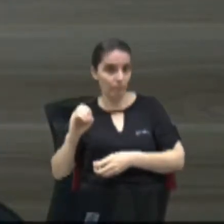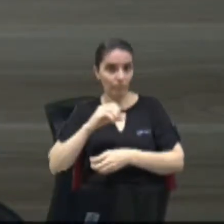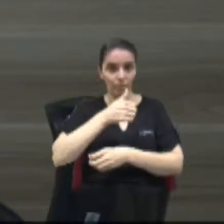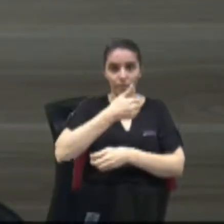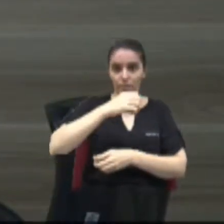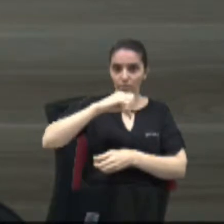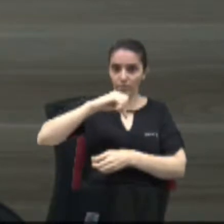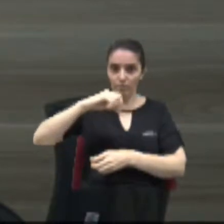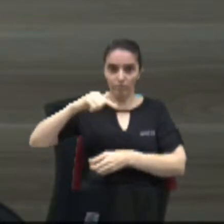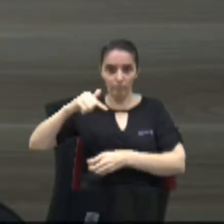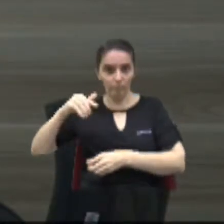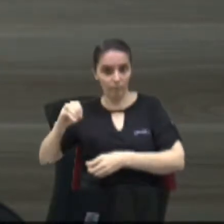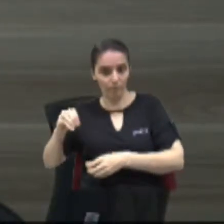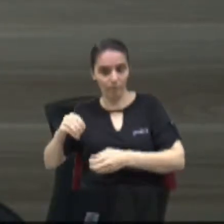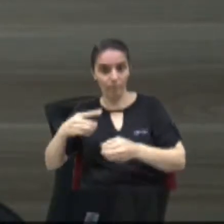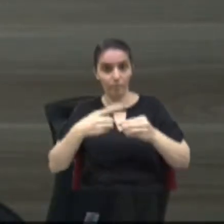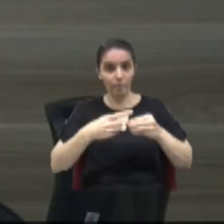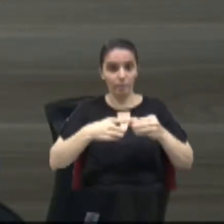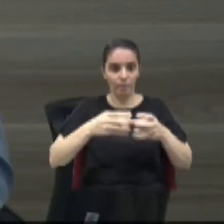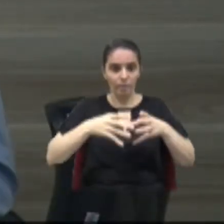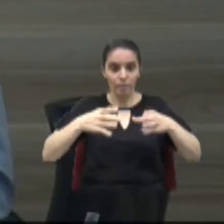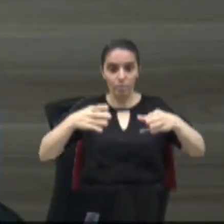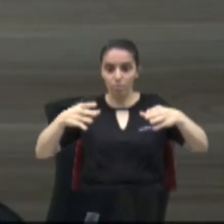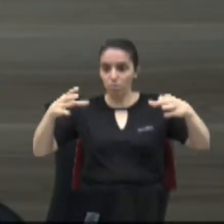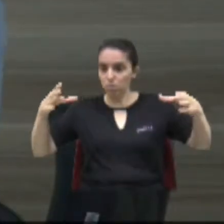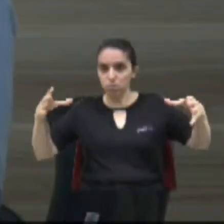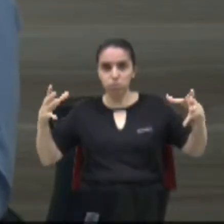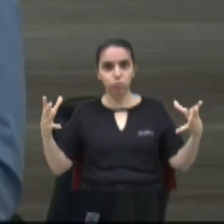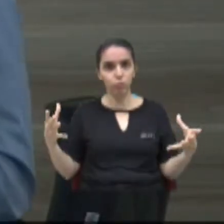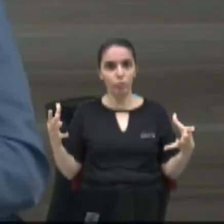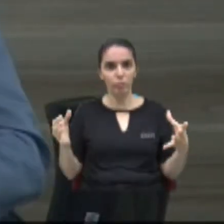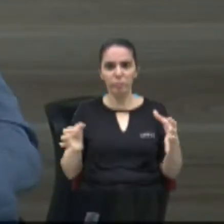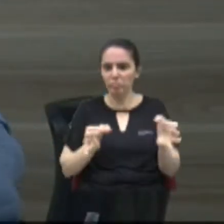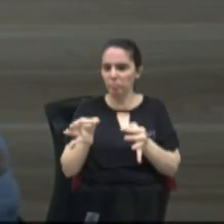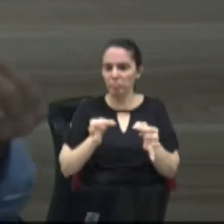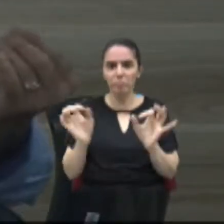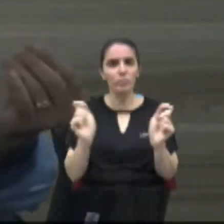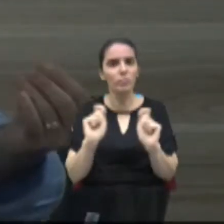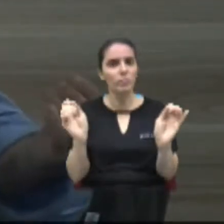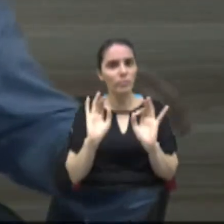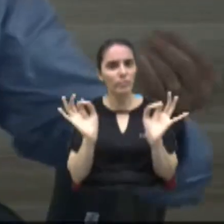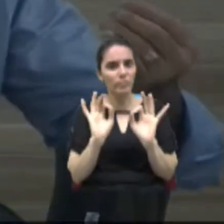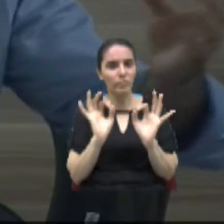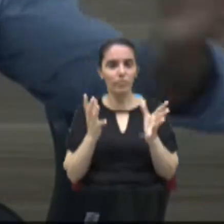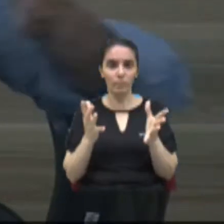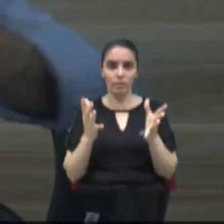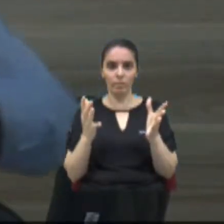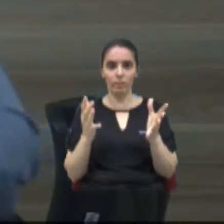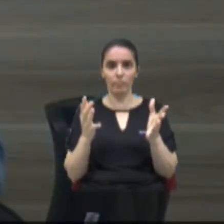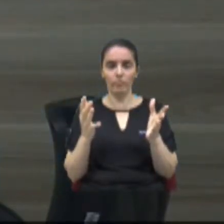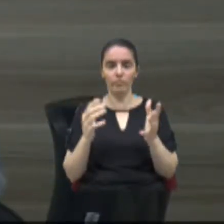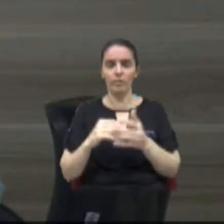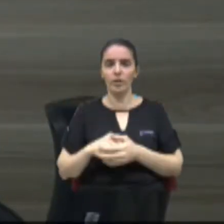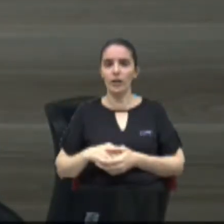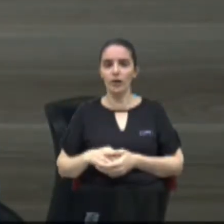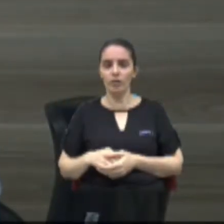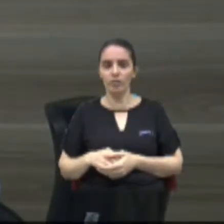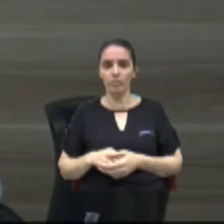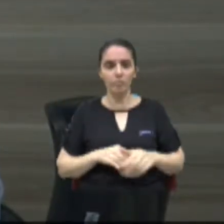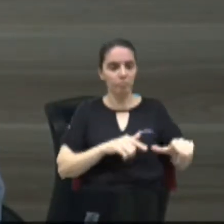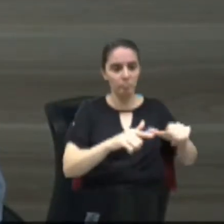essas pessoas que estão hoje morando em situação de risco e sem, muitas vezes, uma casa para morar, não podemos esquecer da